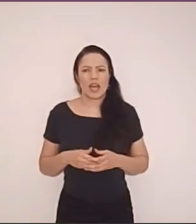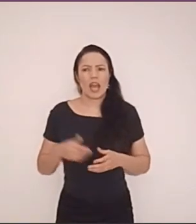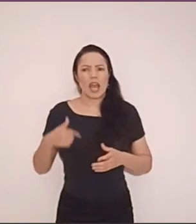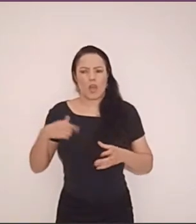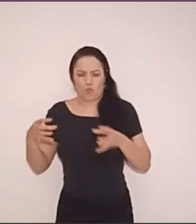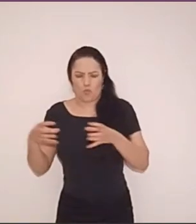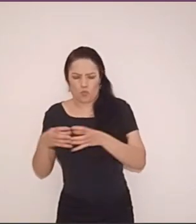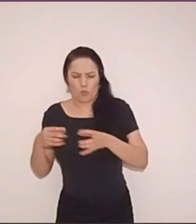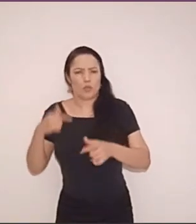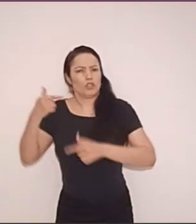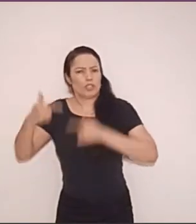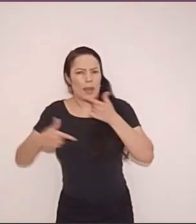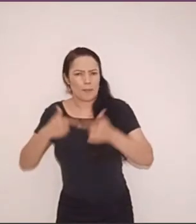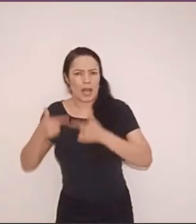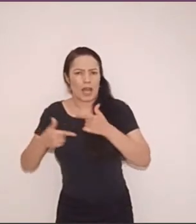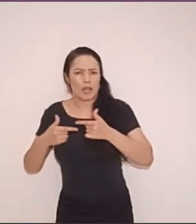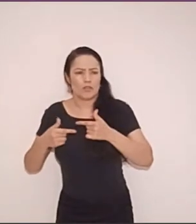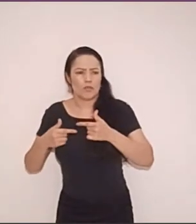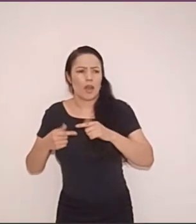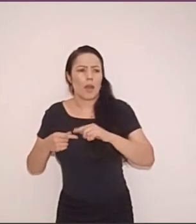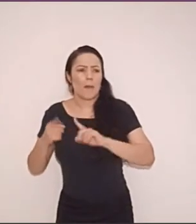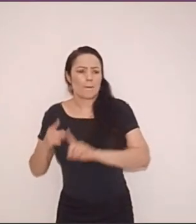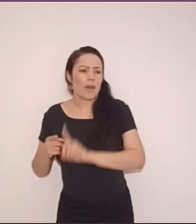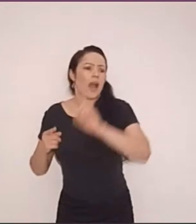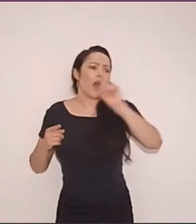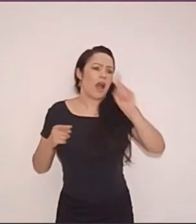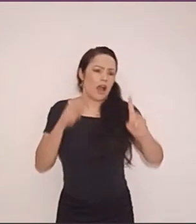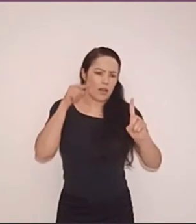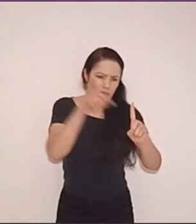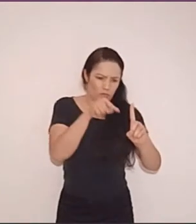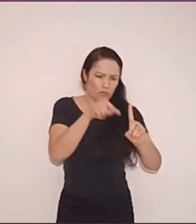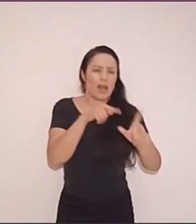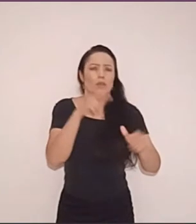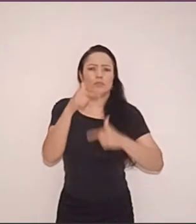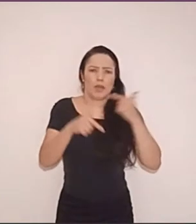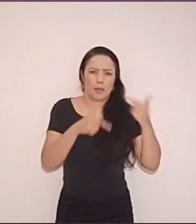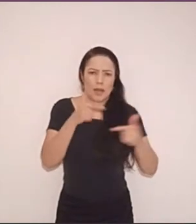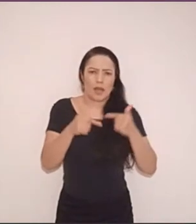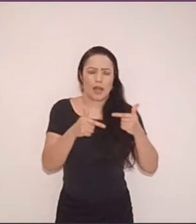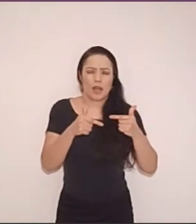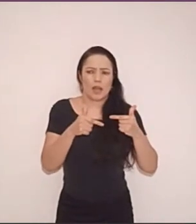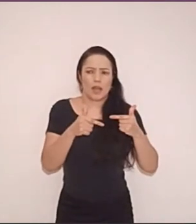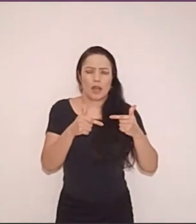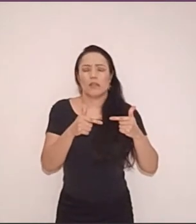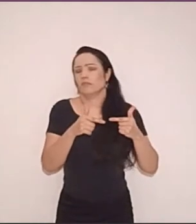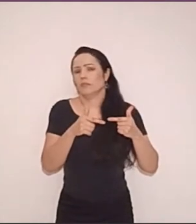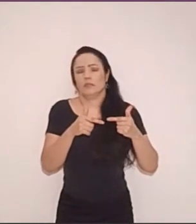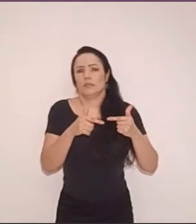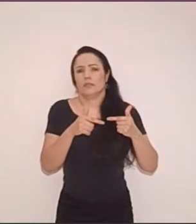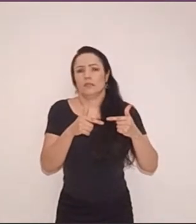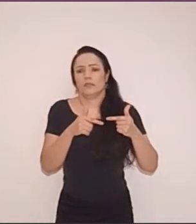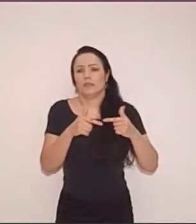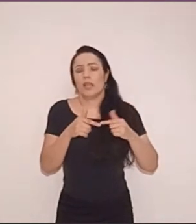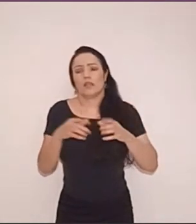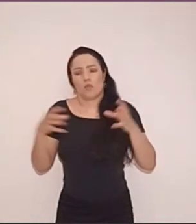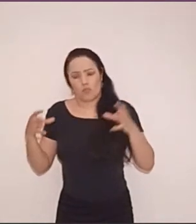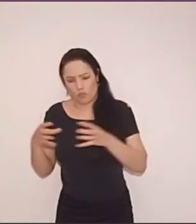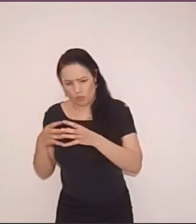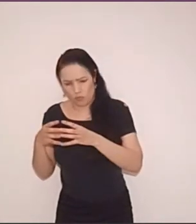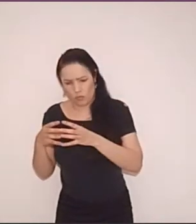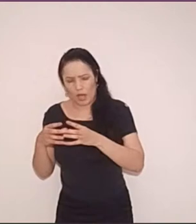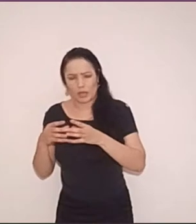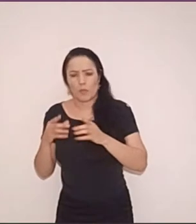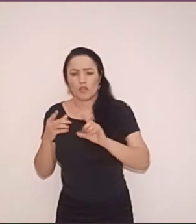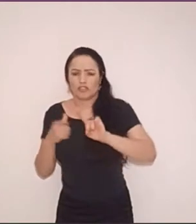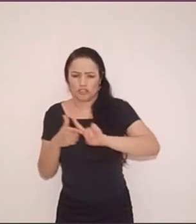classe trabalhadora para o trabalhador para um filho que eu trabalho então você vai no integrado para segmentar nós vamos